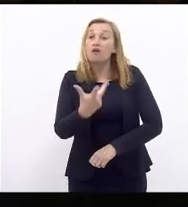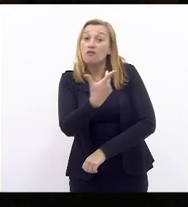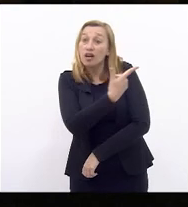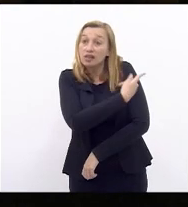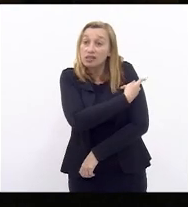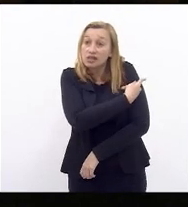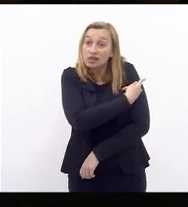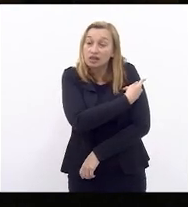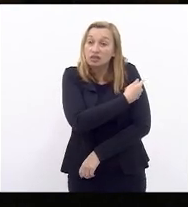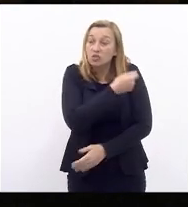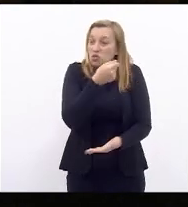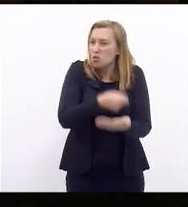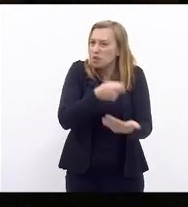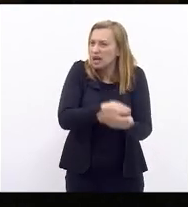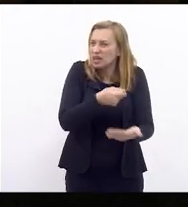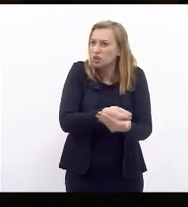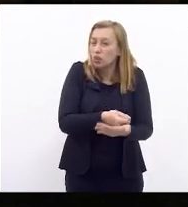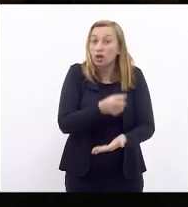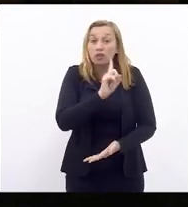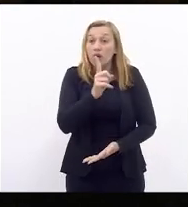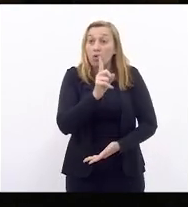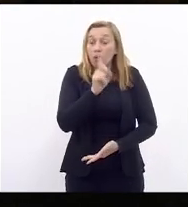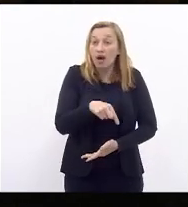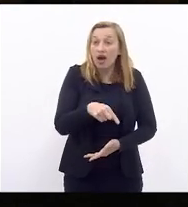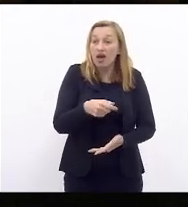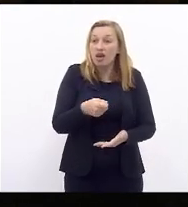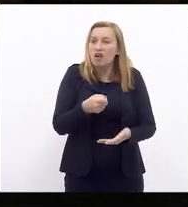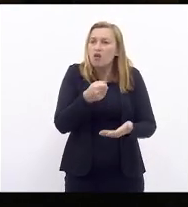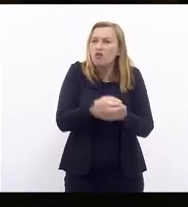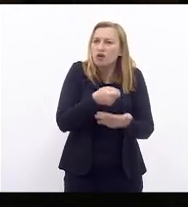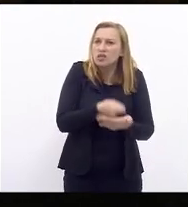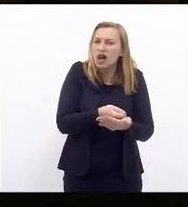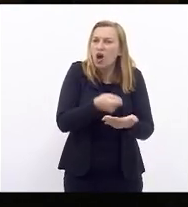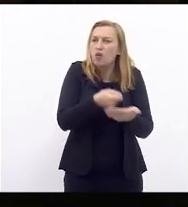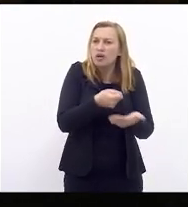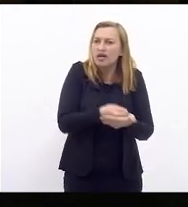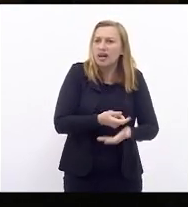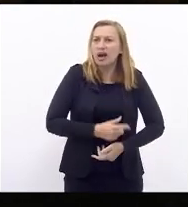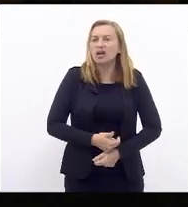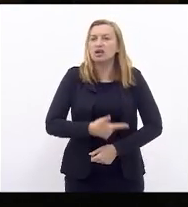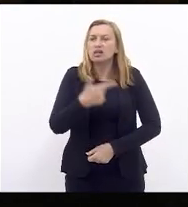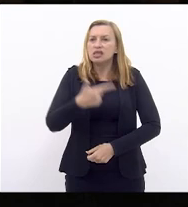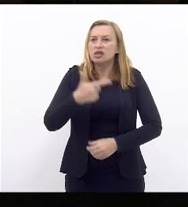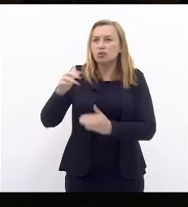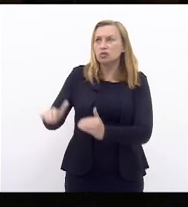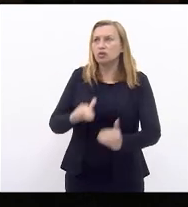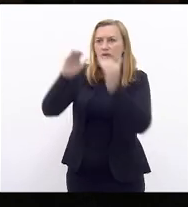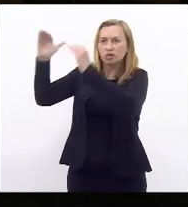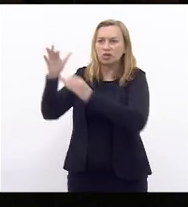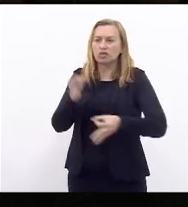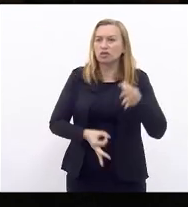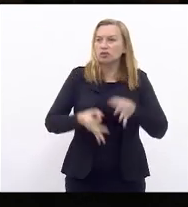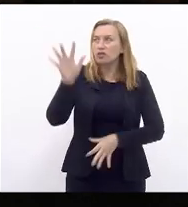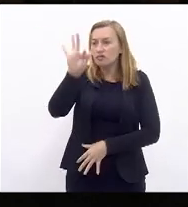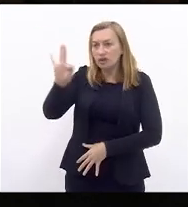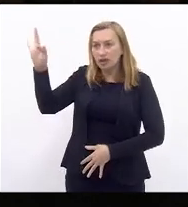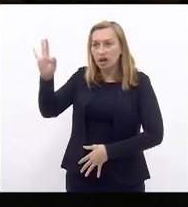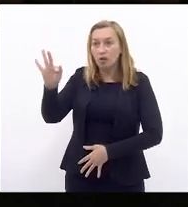Vacinação compulsória não significa vacinação forçada. Segundo o Supremo Tribunal Federal,